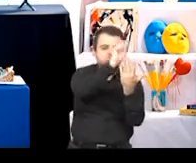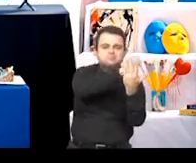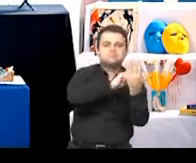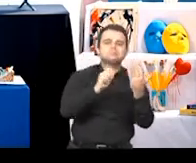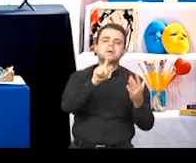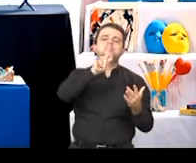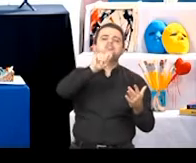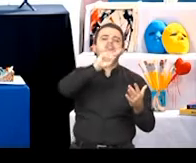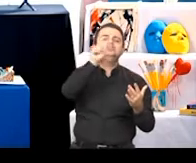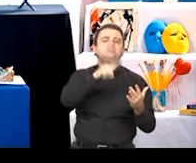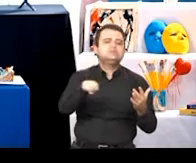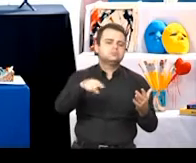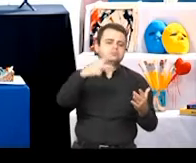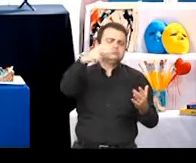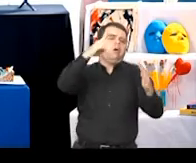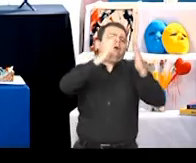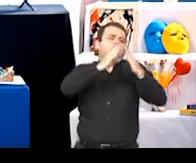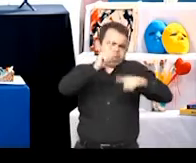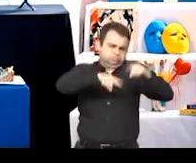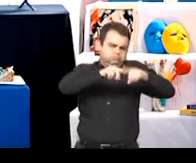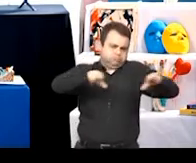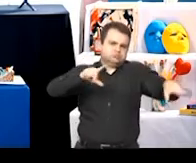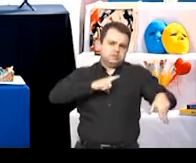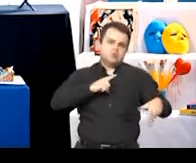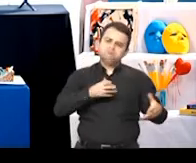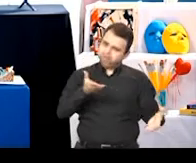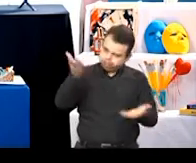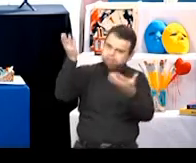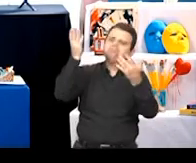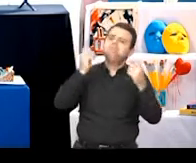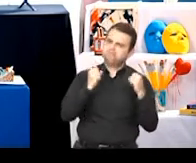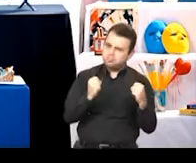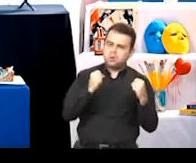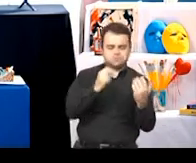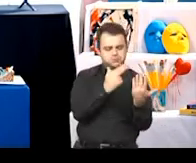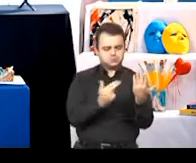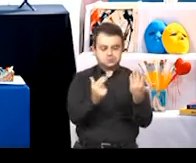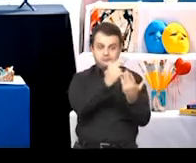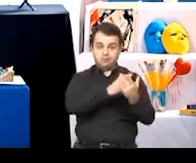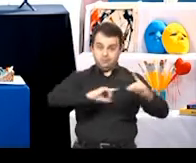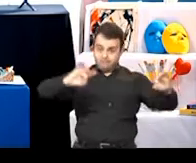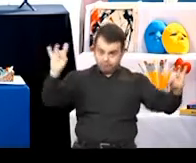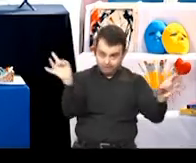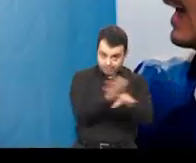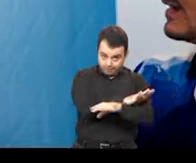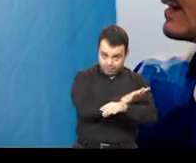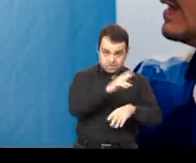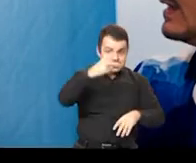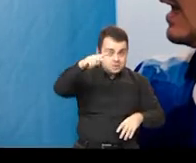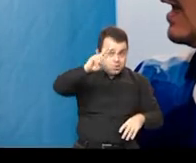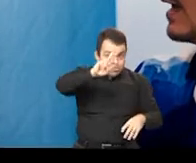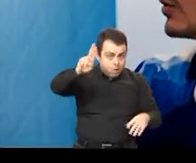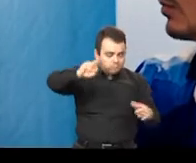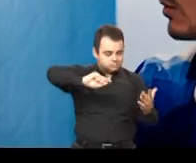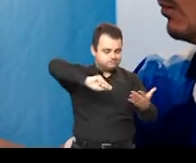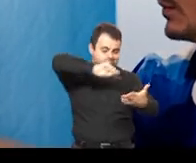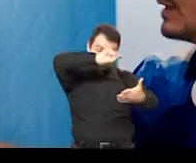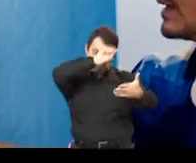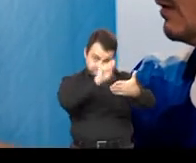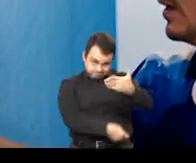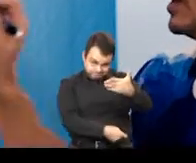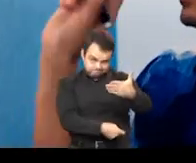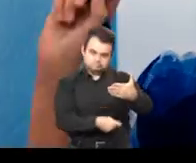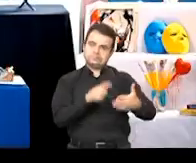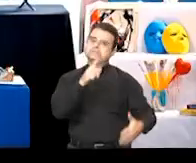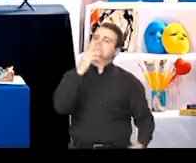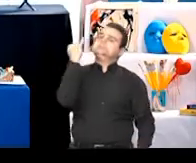de cor, giz de cera, o material que você tiver aí em casa. Quando você terminar, não se esqueça de assinar a sua